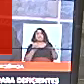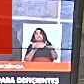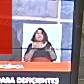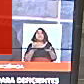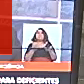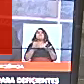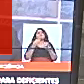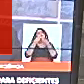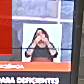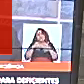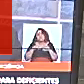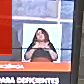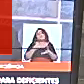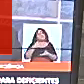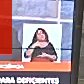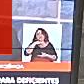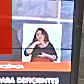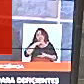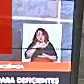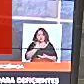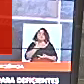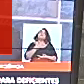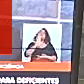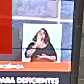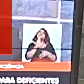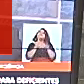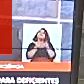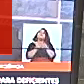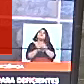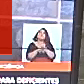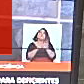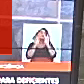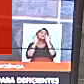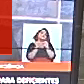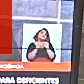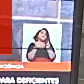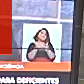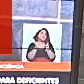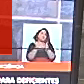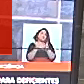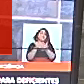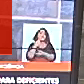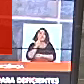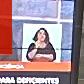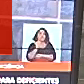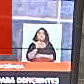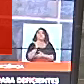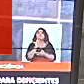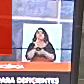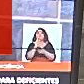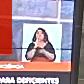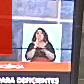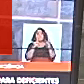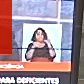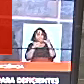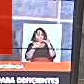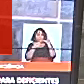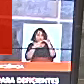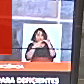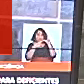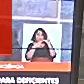deficiência. E por fim, eu queria dizer, eu sempre falo isso, assim, o passe livre, a gente costuma dizer que é um